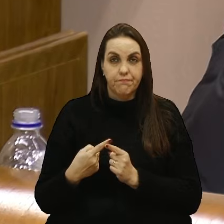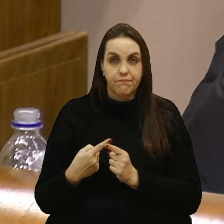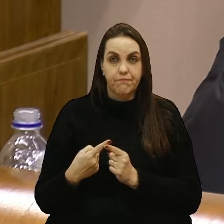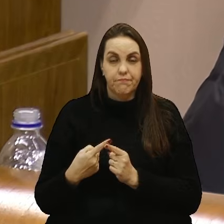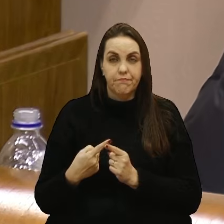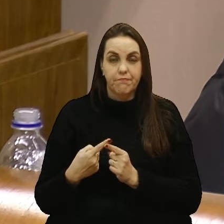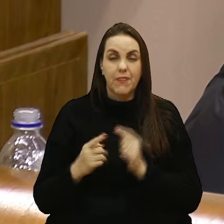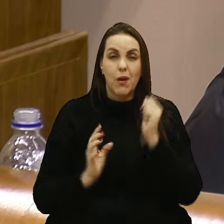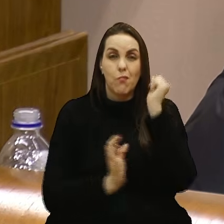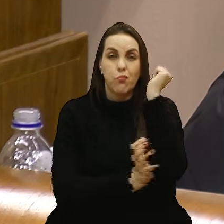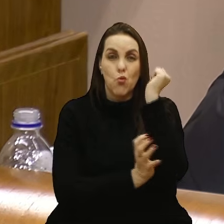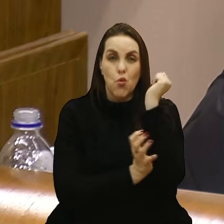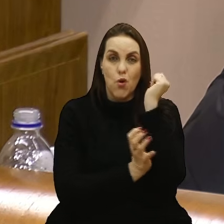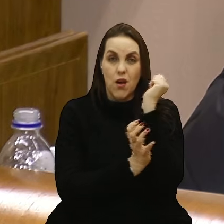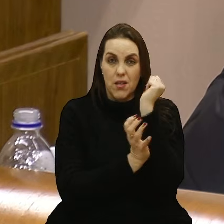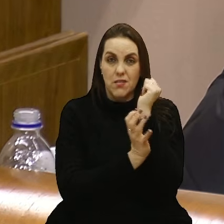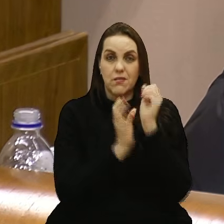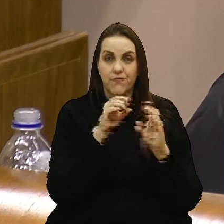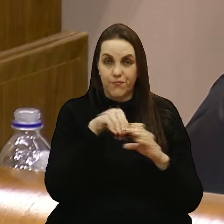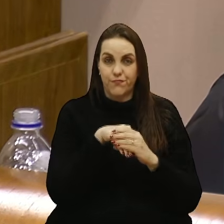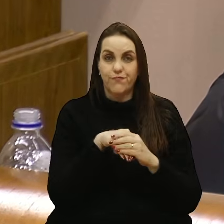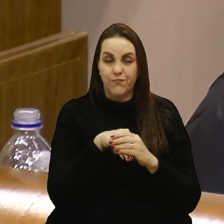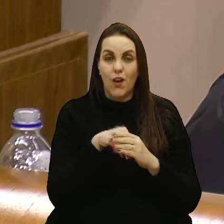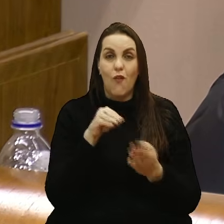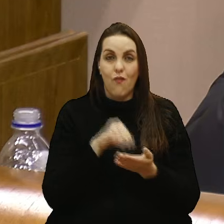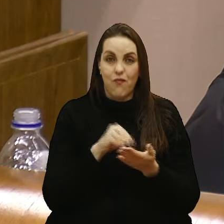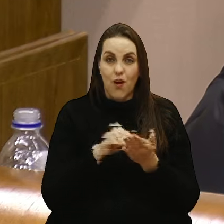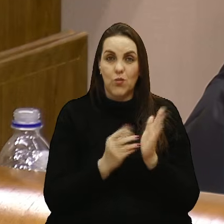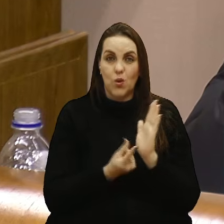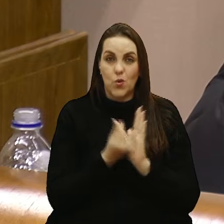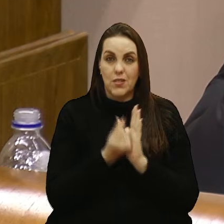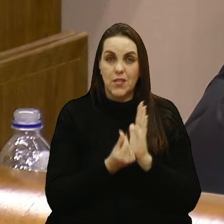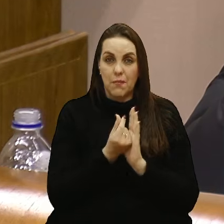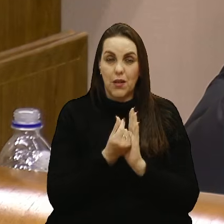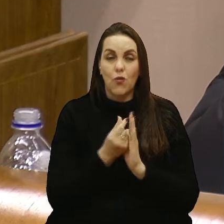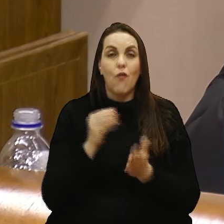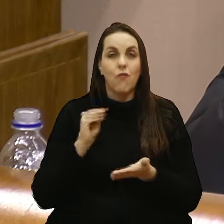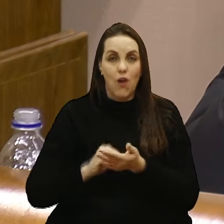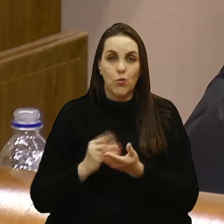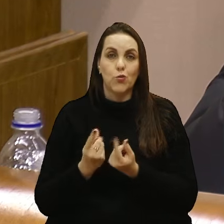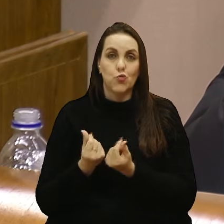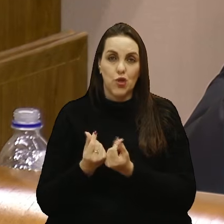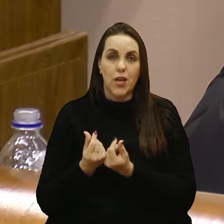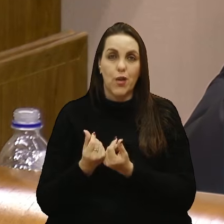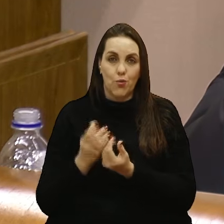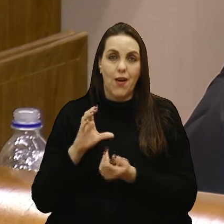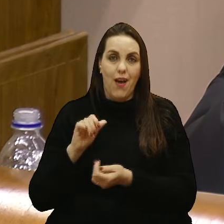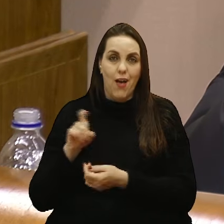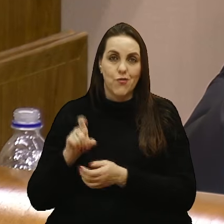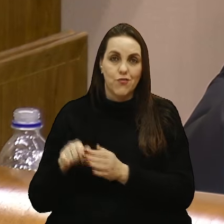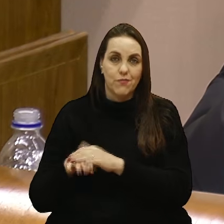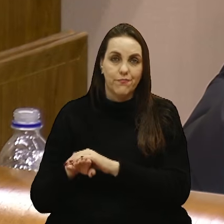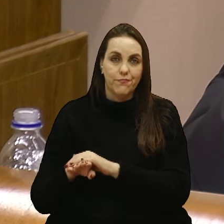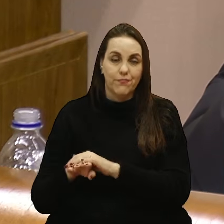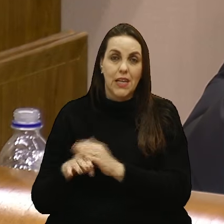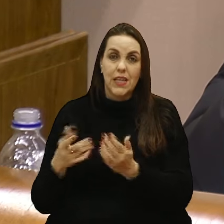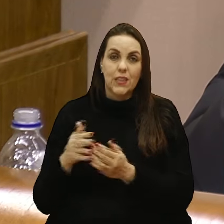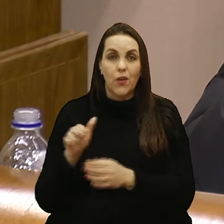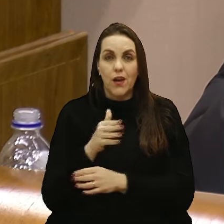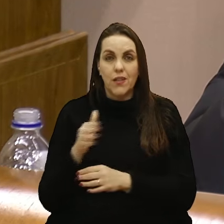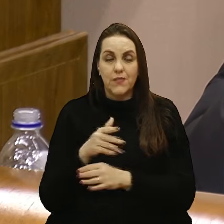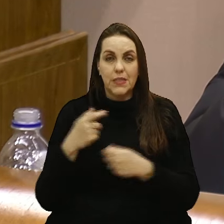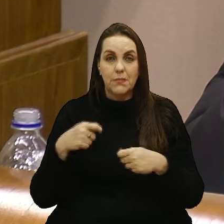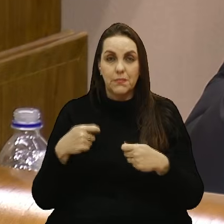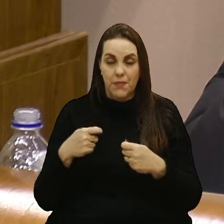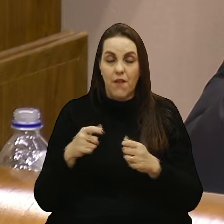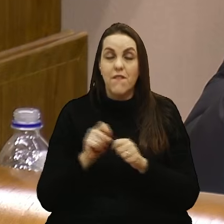da burocracia interna, falta de orçamento e falta de caixa. Né? Porque o que acontece? Às vezes nós prestamos